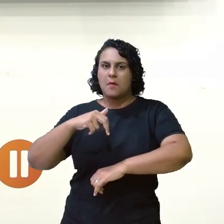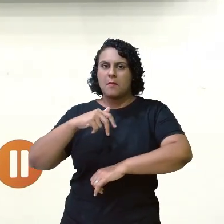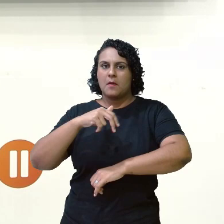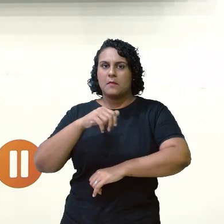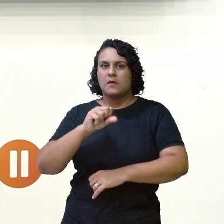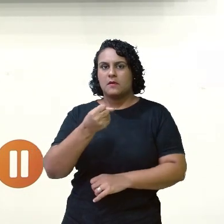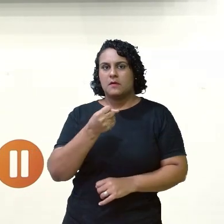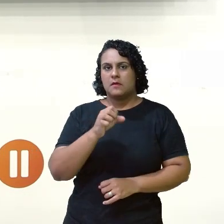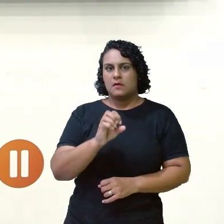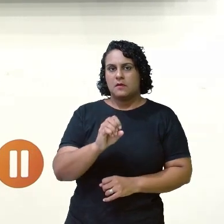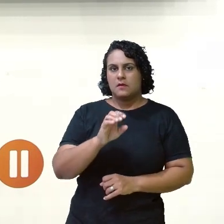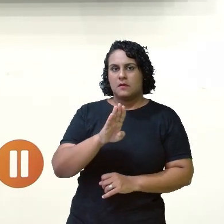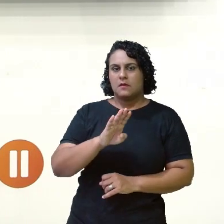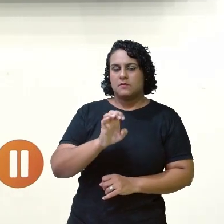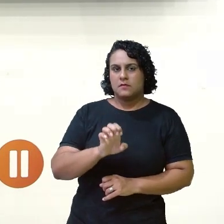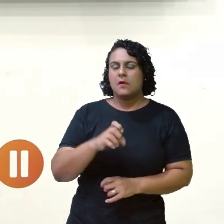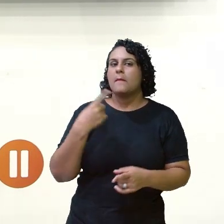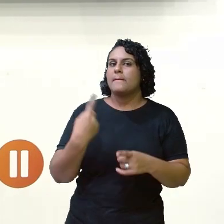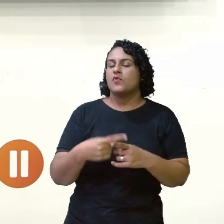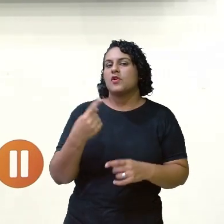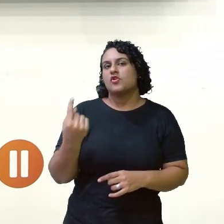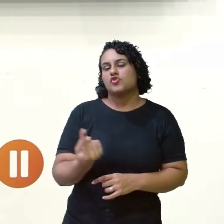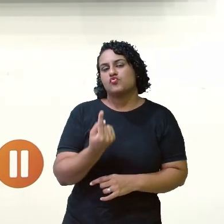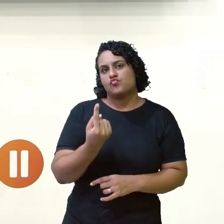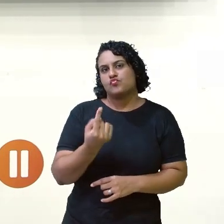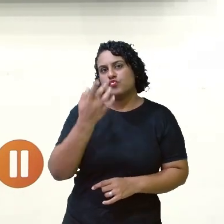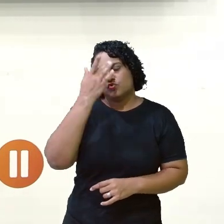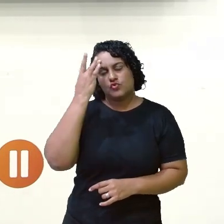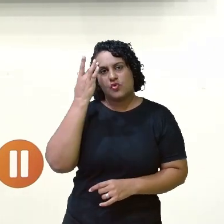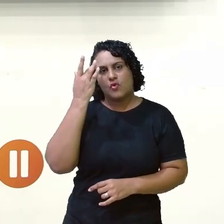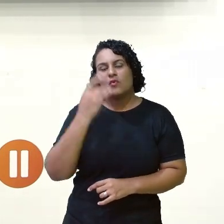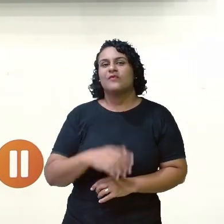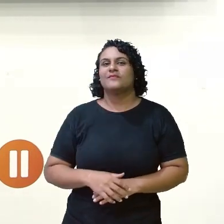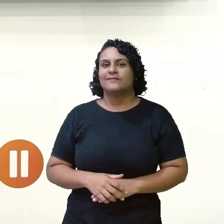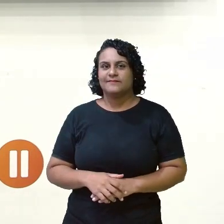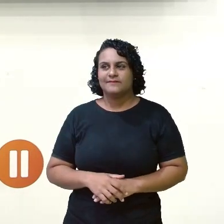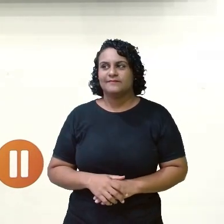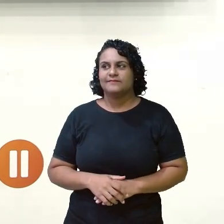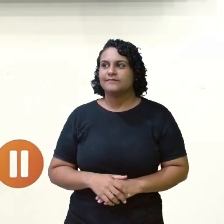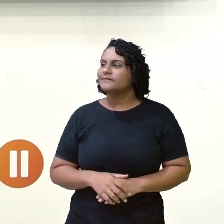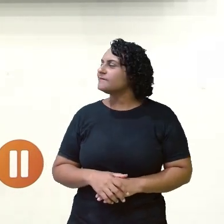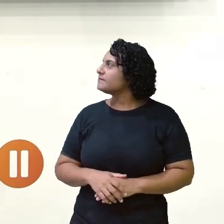escadas, né? No singular, porque só tem um homem subindo.